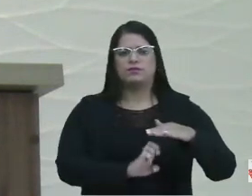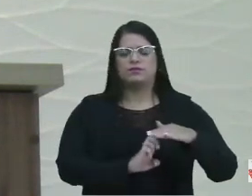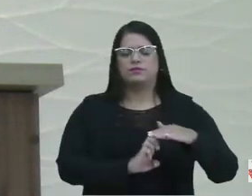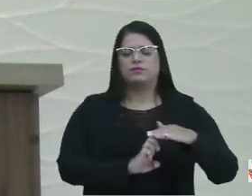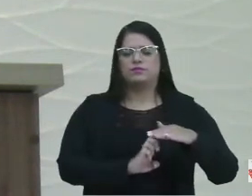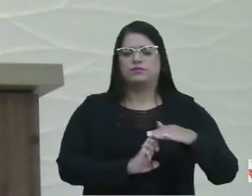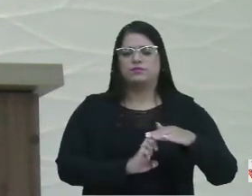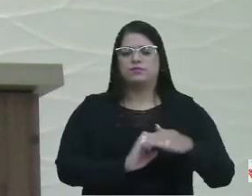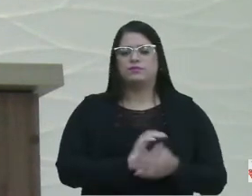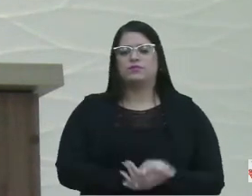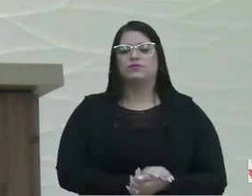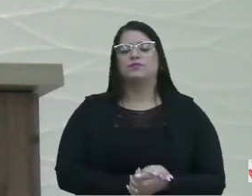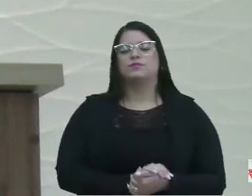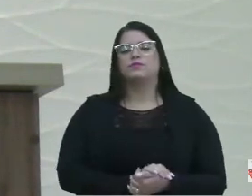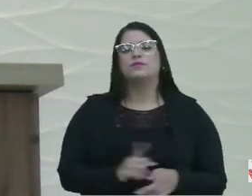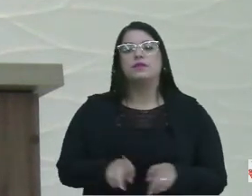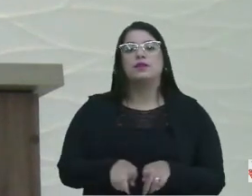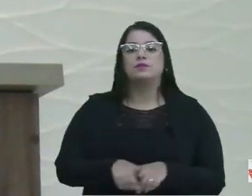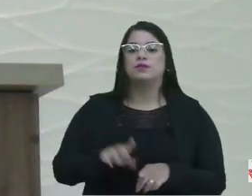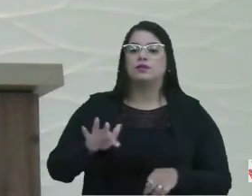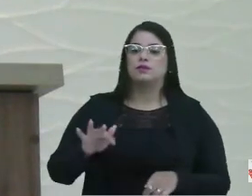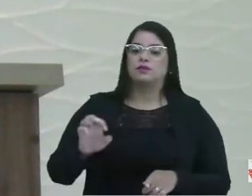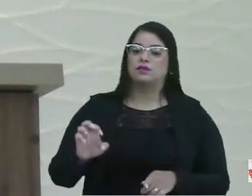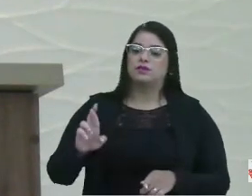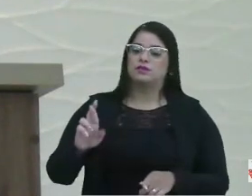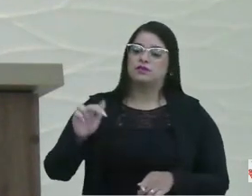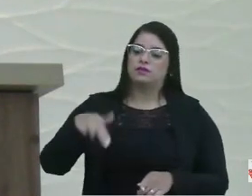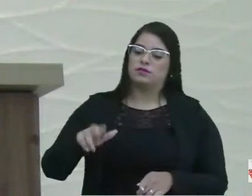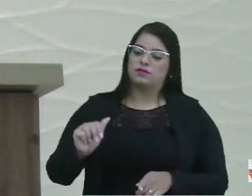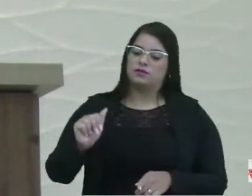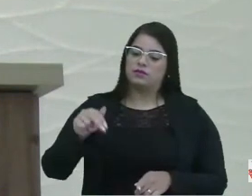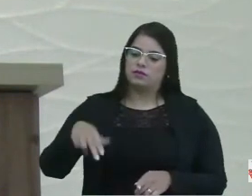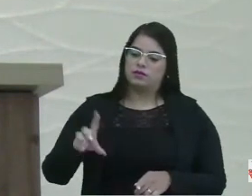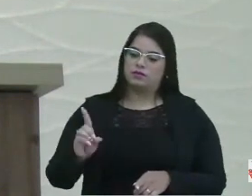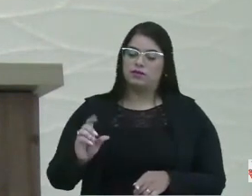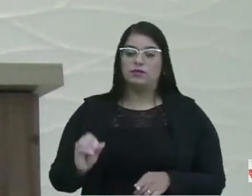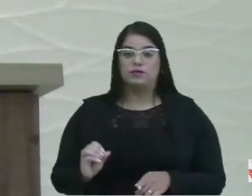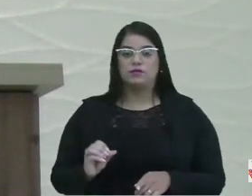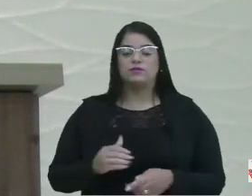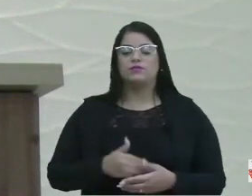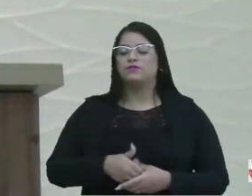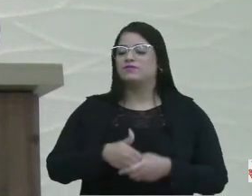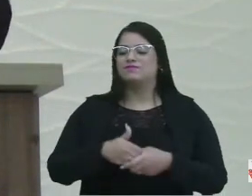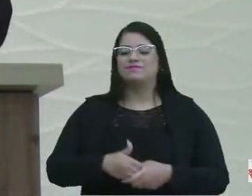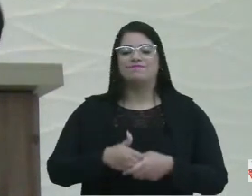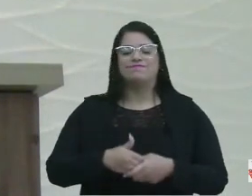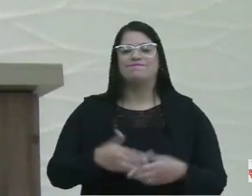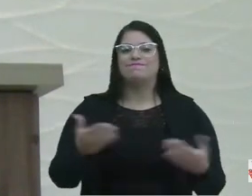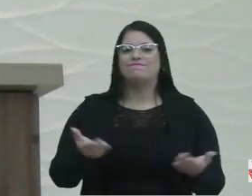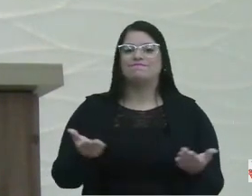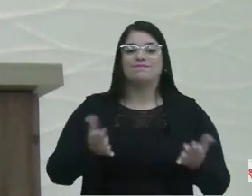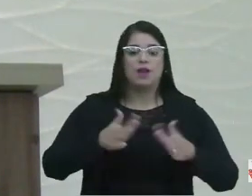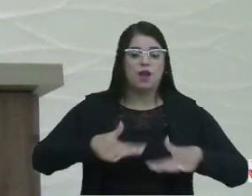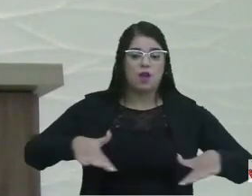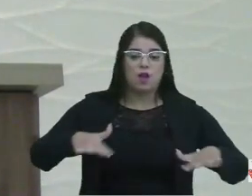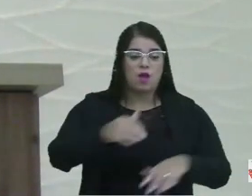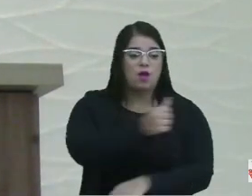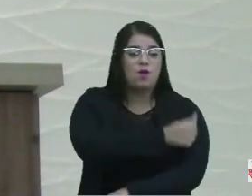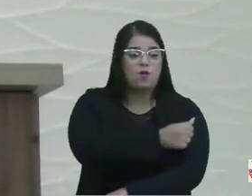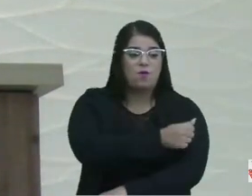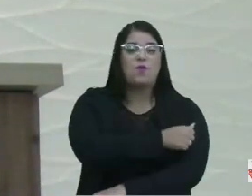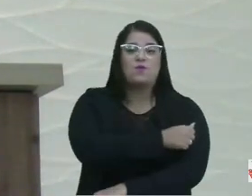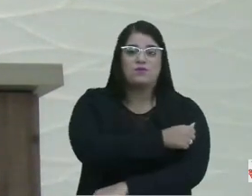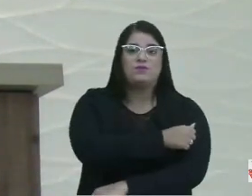com a empresa Flor de Lins, a Fernando Vilela, e saudar aqui hoje a todos os alunos aqui do